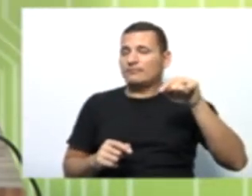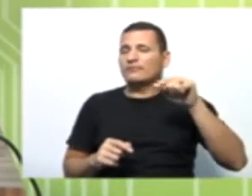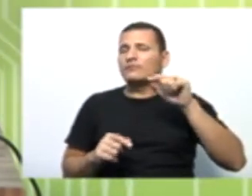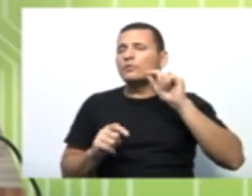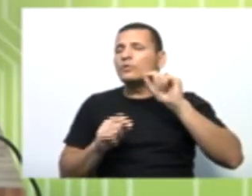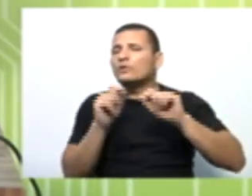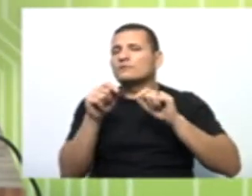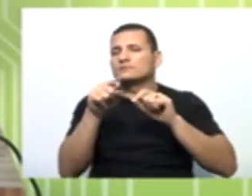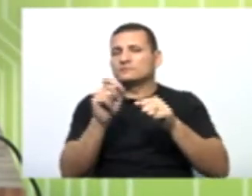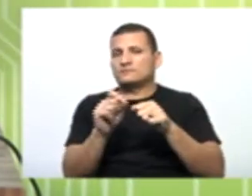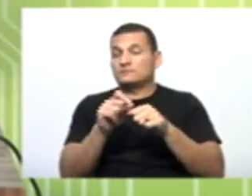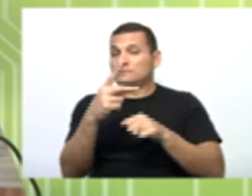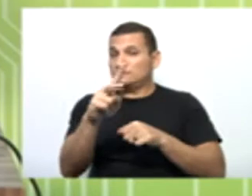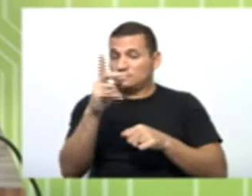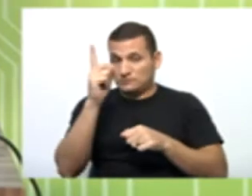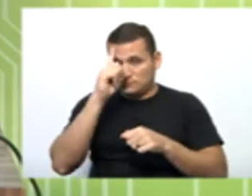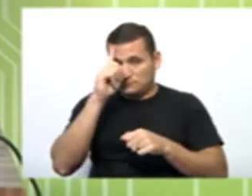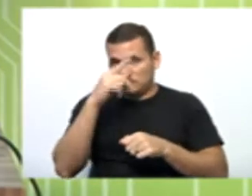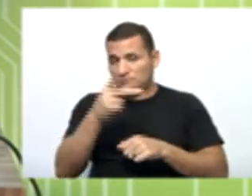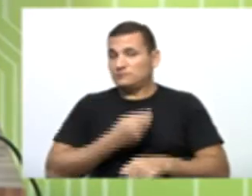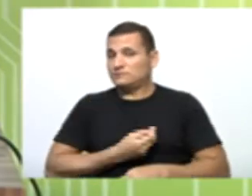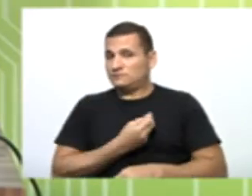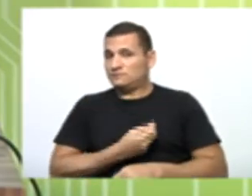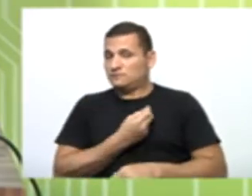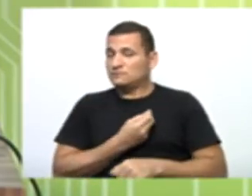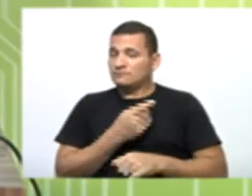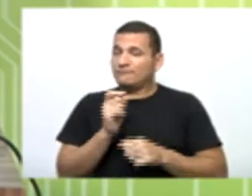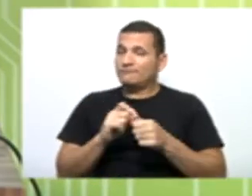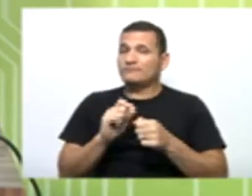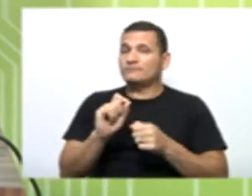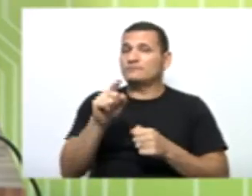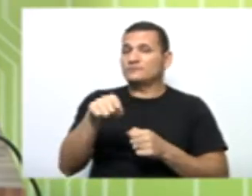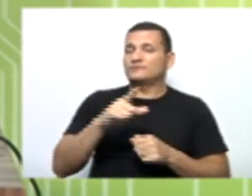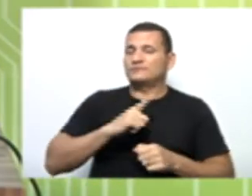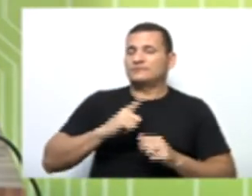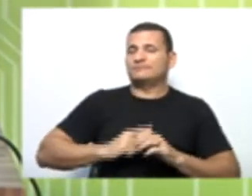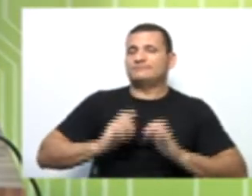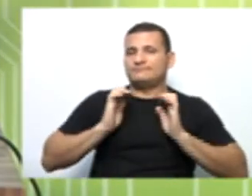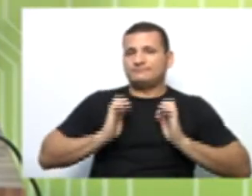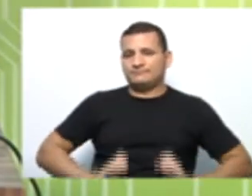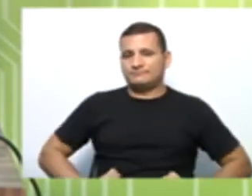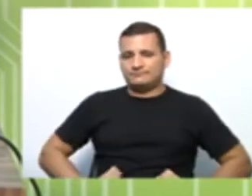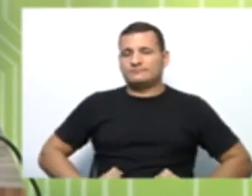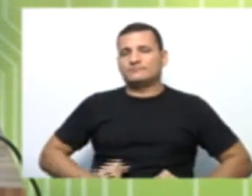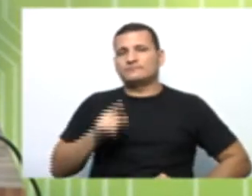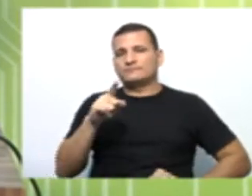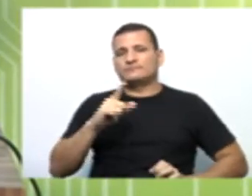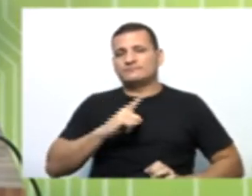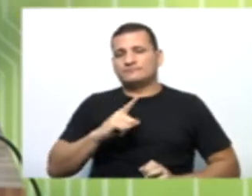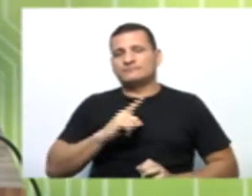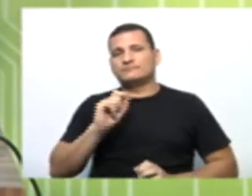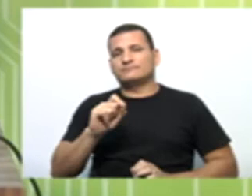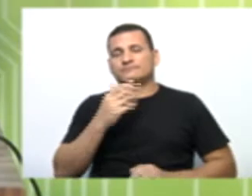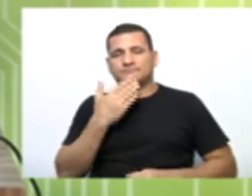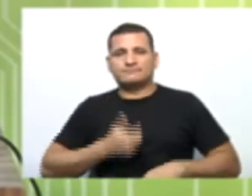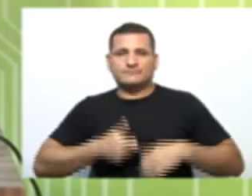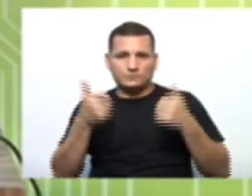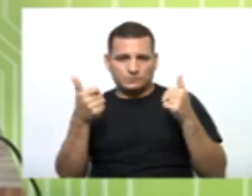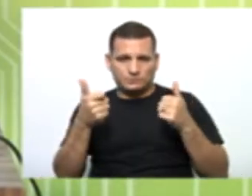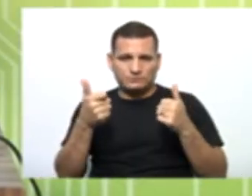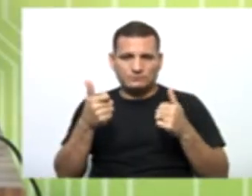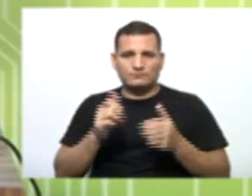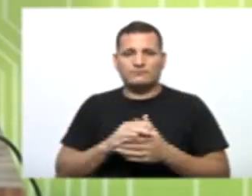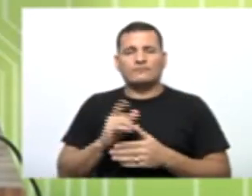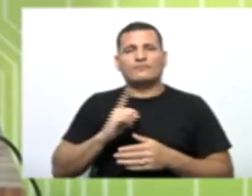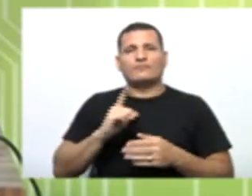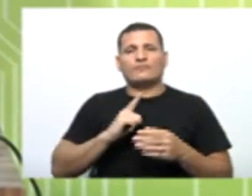que você faz no seu dia a dia que faz com que você se torne uma pessoa ética, ou seja, faz com que você se torne uma pessoa melhor. Existe